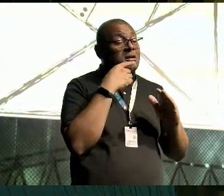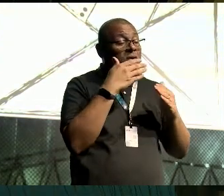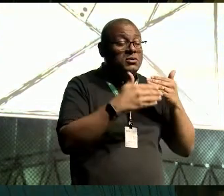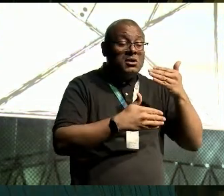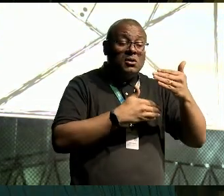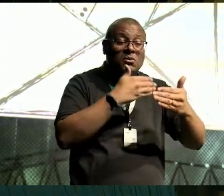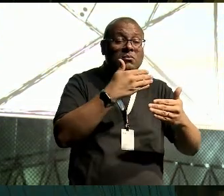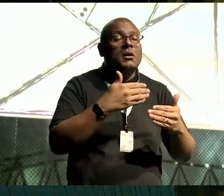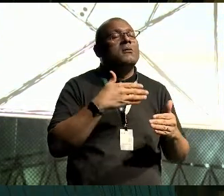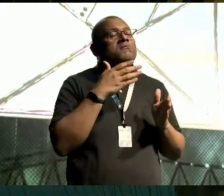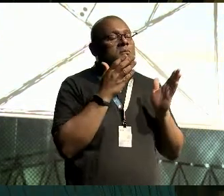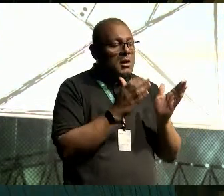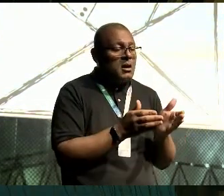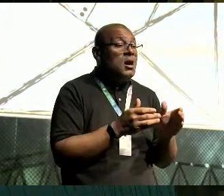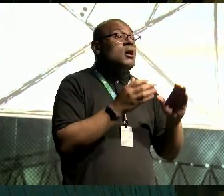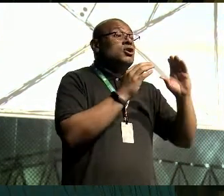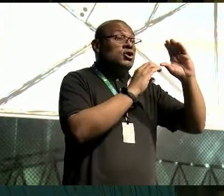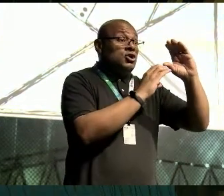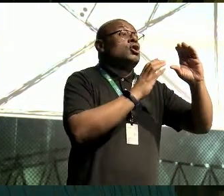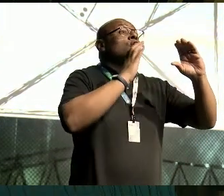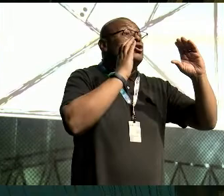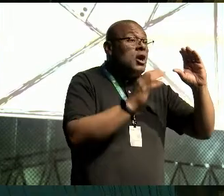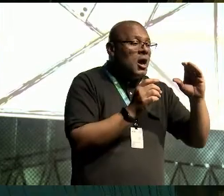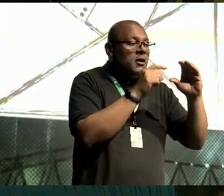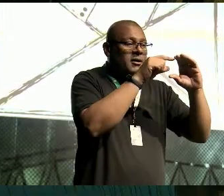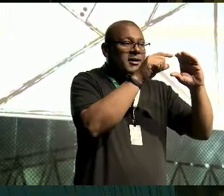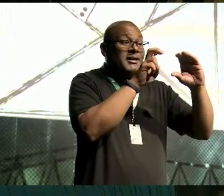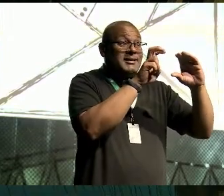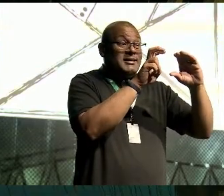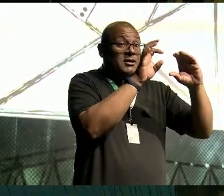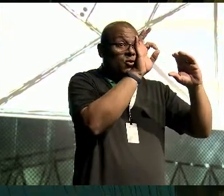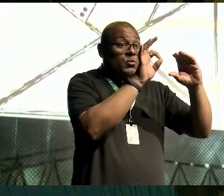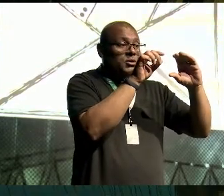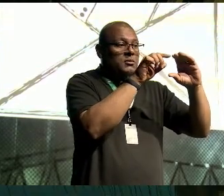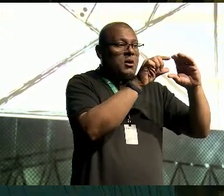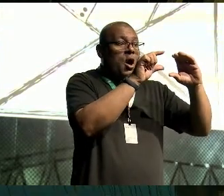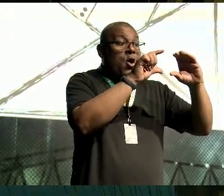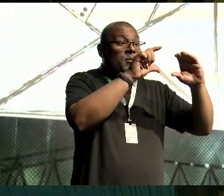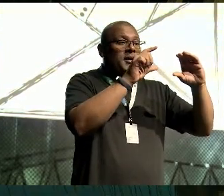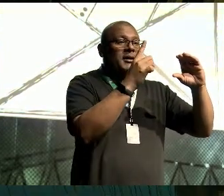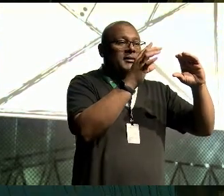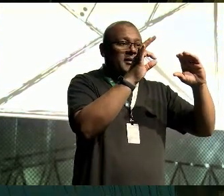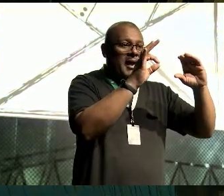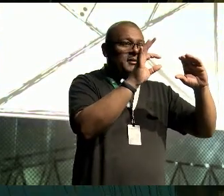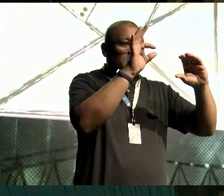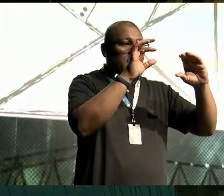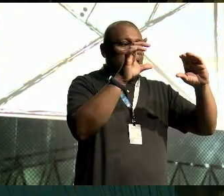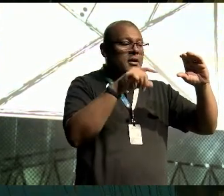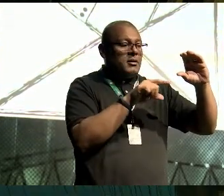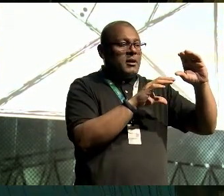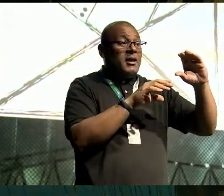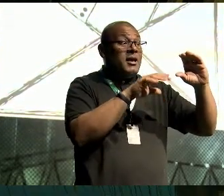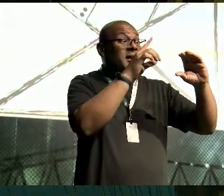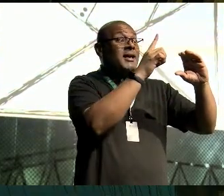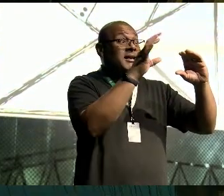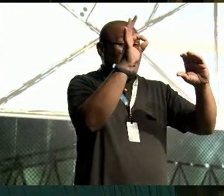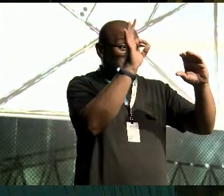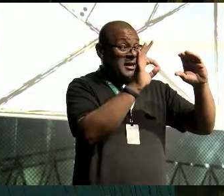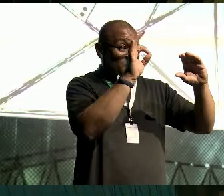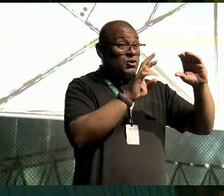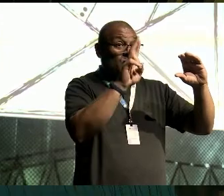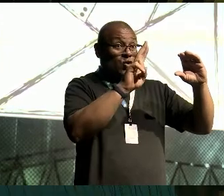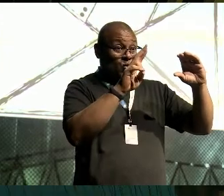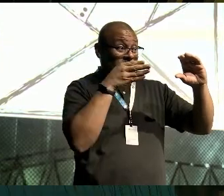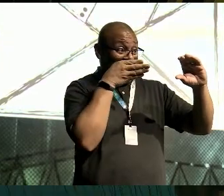João mencionou, de ir elevando aos poucos, validando, e, ao validar 100%, a gente remove a Feature Toggle do código.